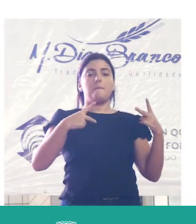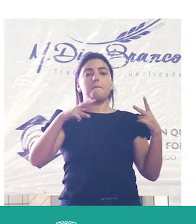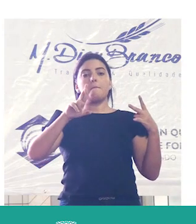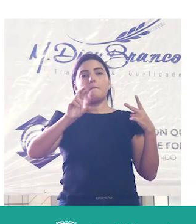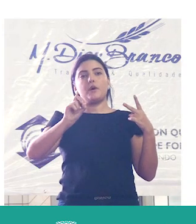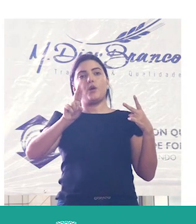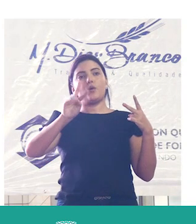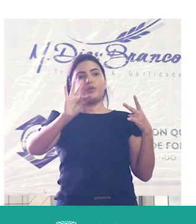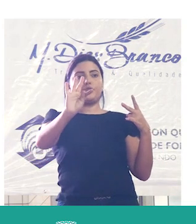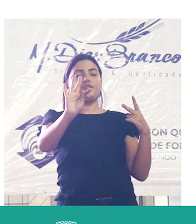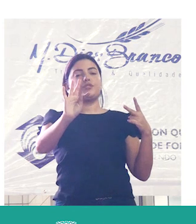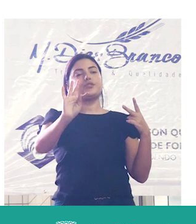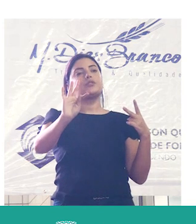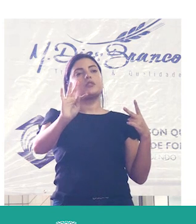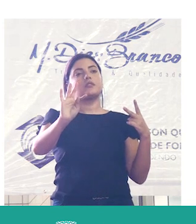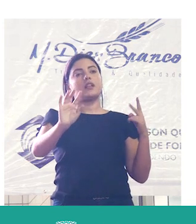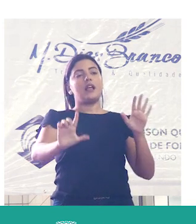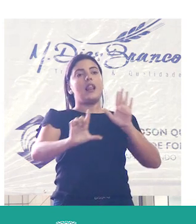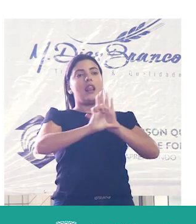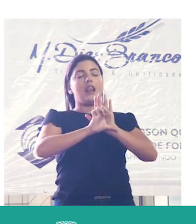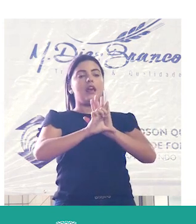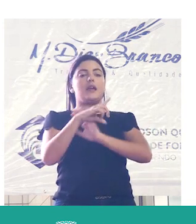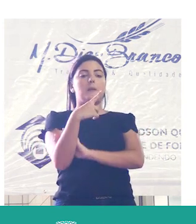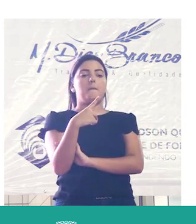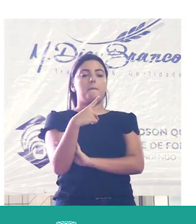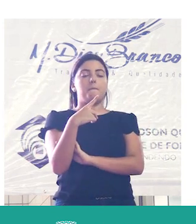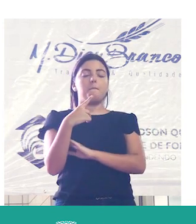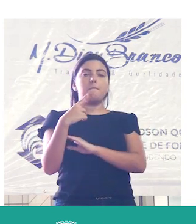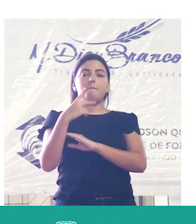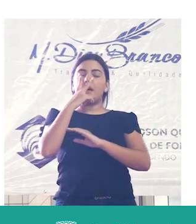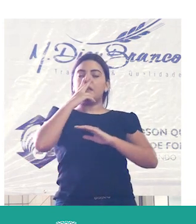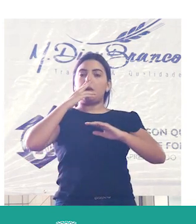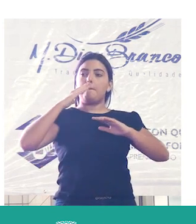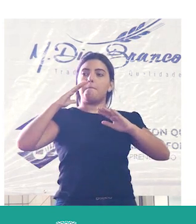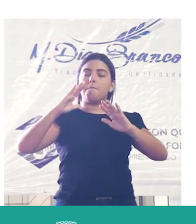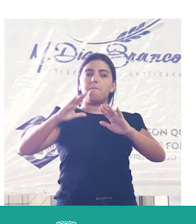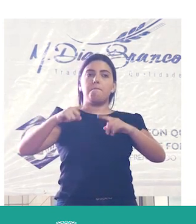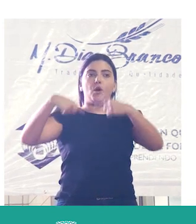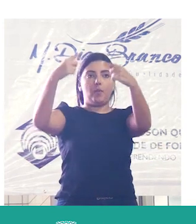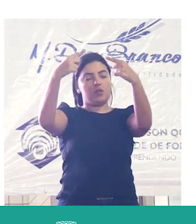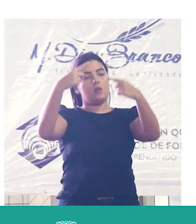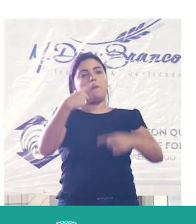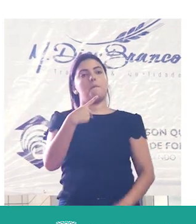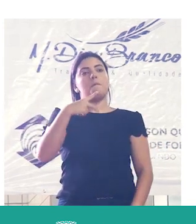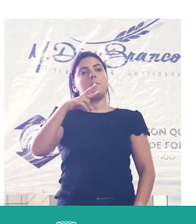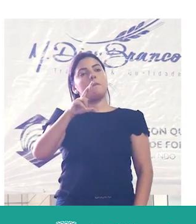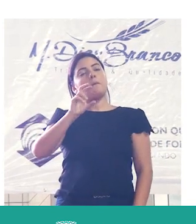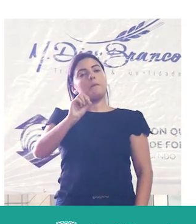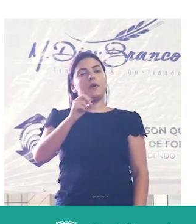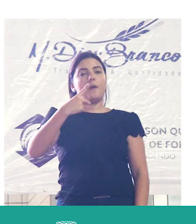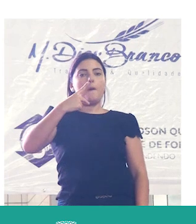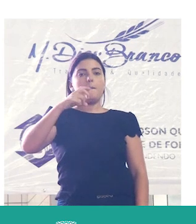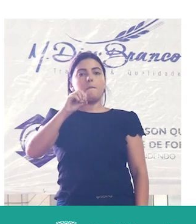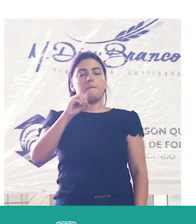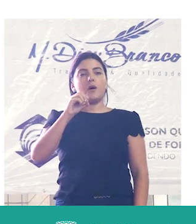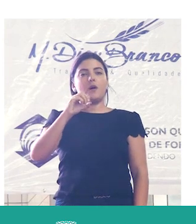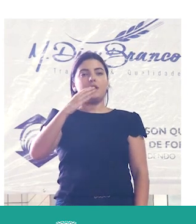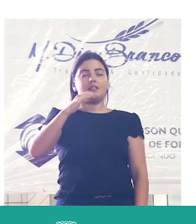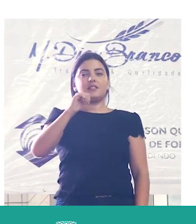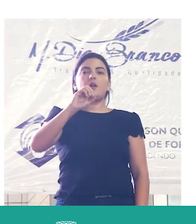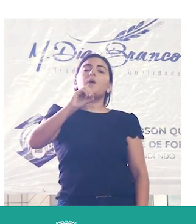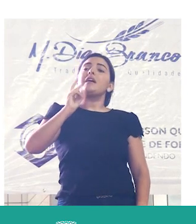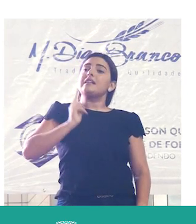Prost, conhecida como Lei das Proporções Definidas. Pessoal, segundo Prost, toda vida que